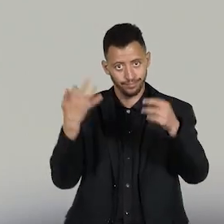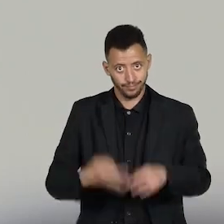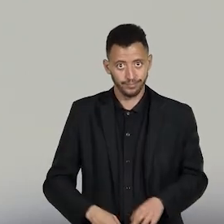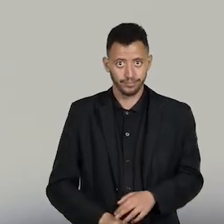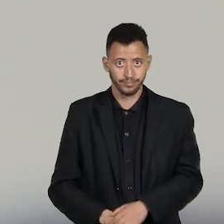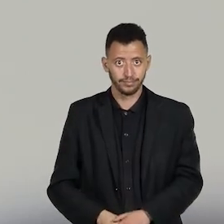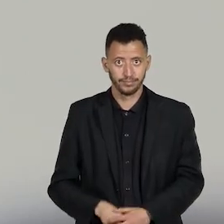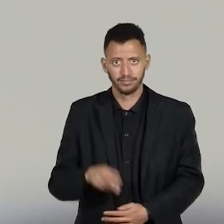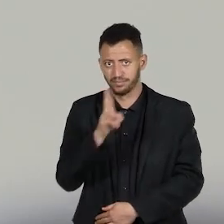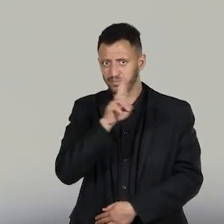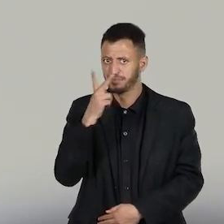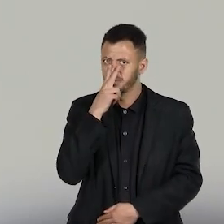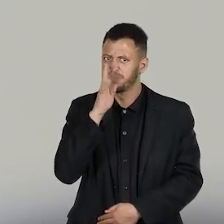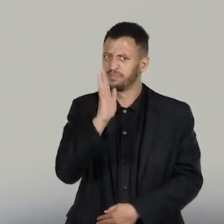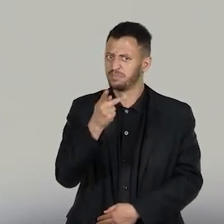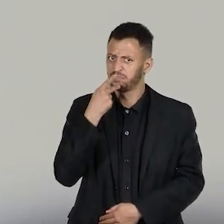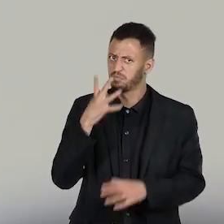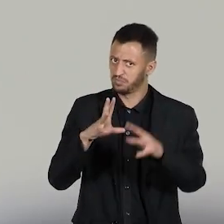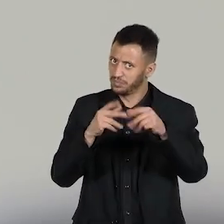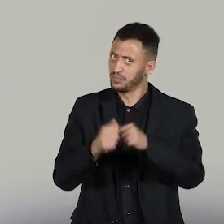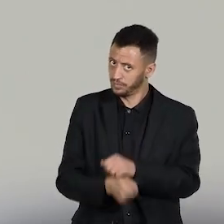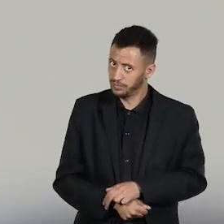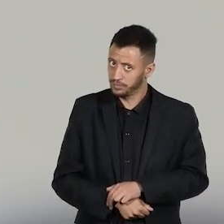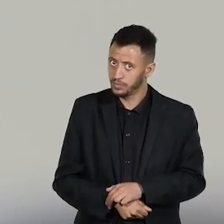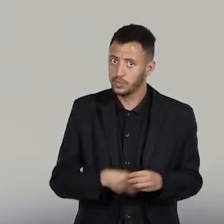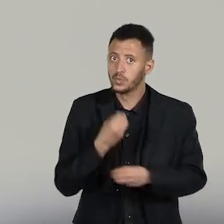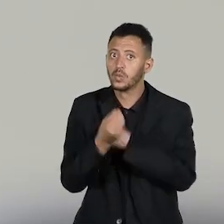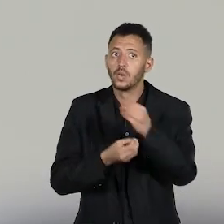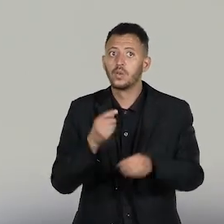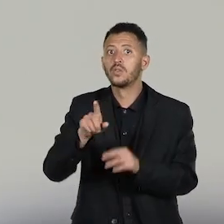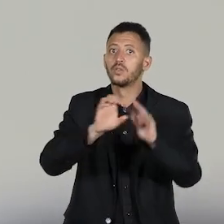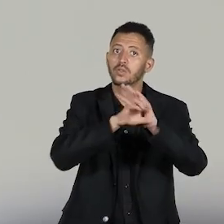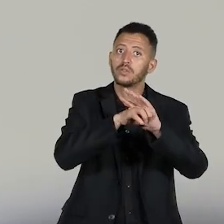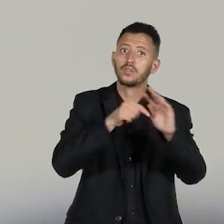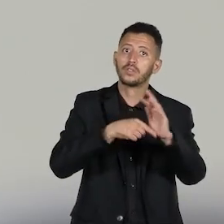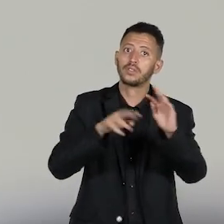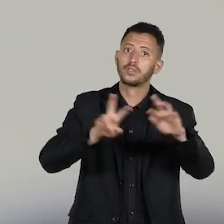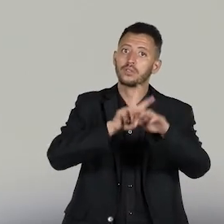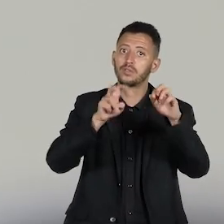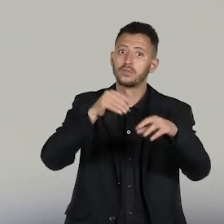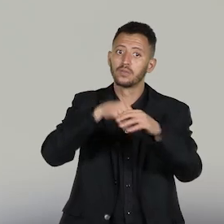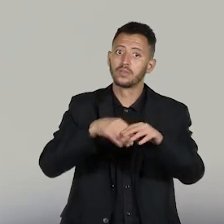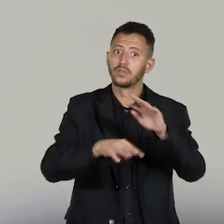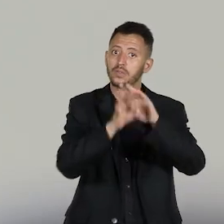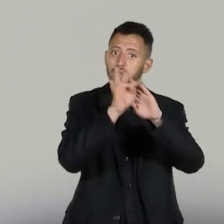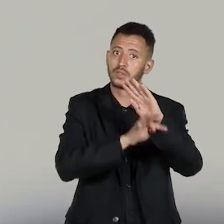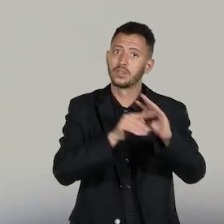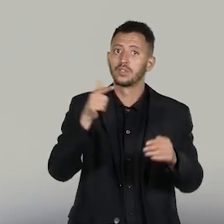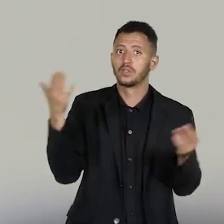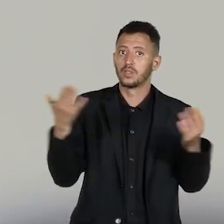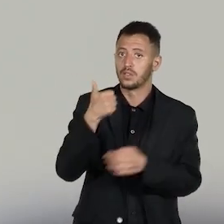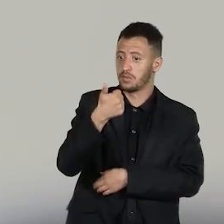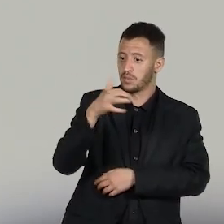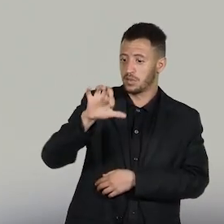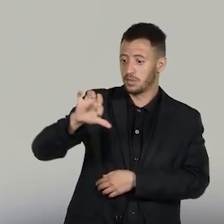Trabalho decente. O nome parece que já diz tudo, não é mesmo? Mas qual o conceito desse termo formalizado